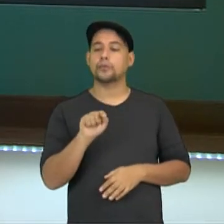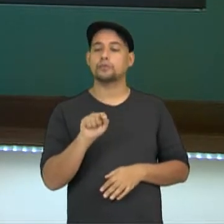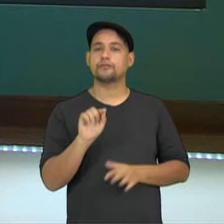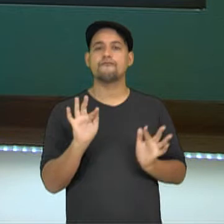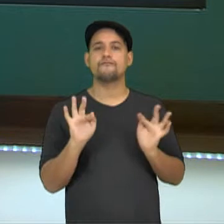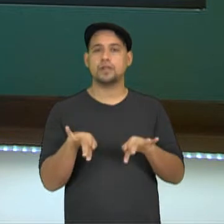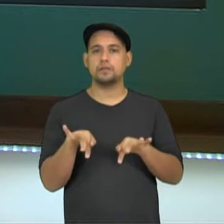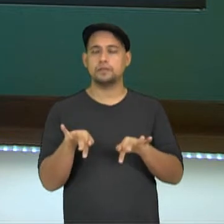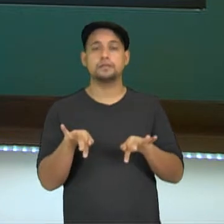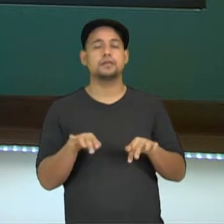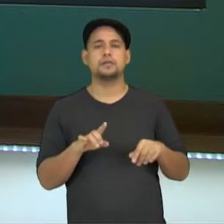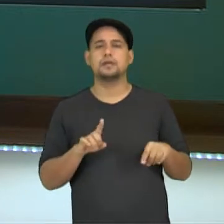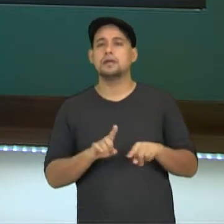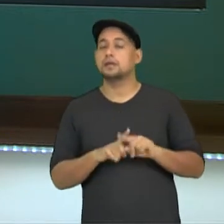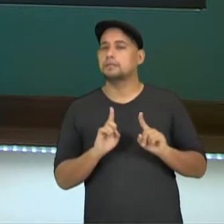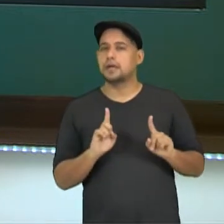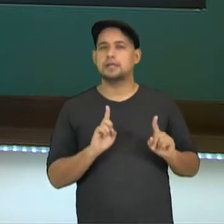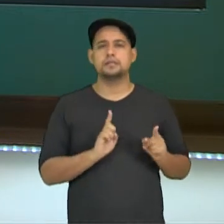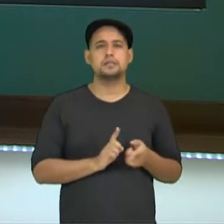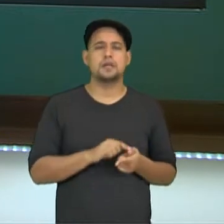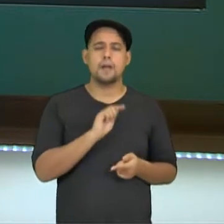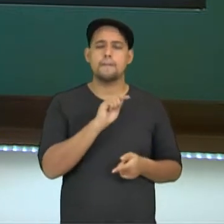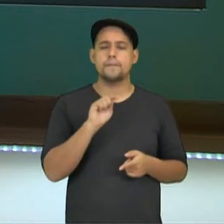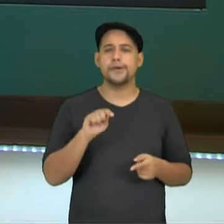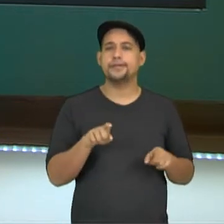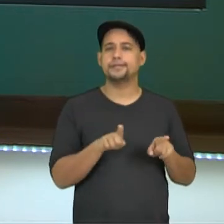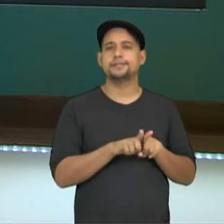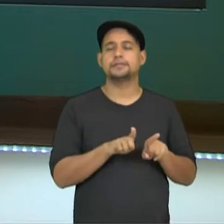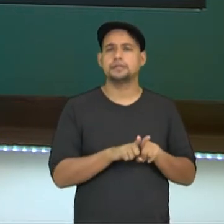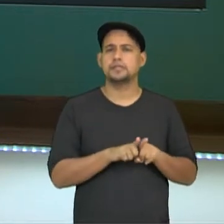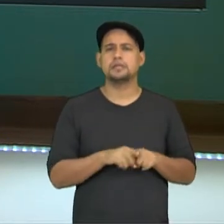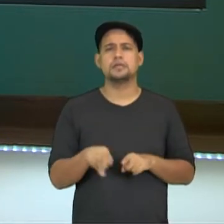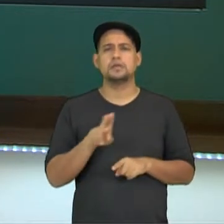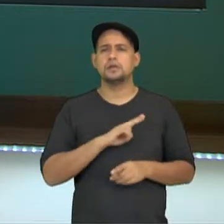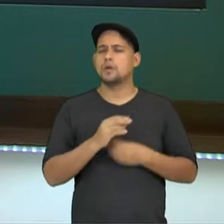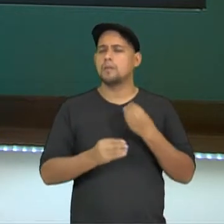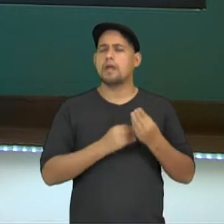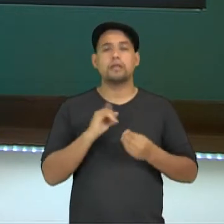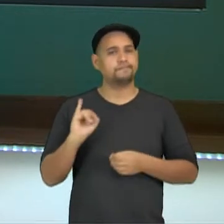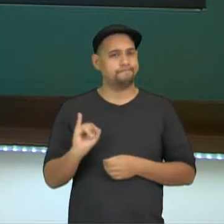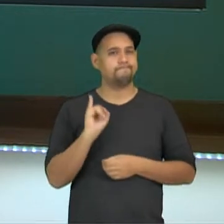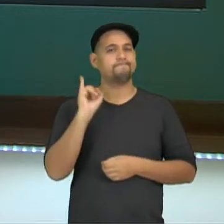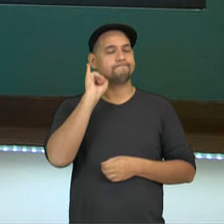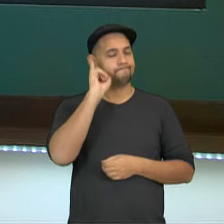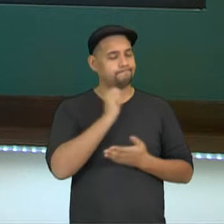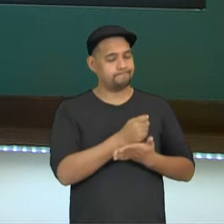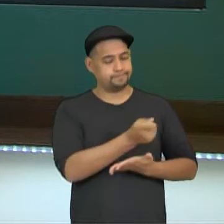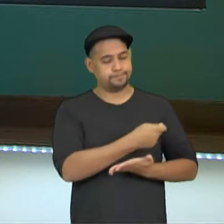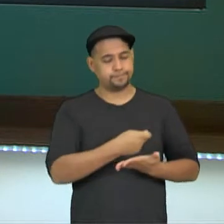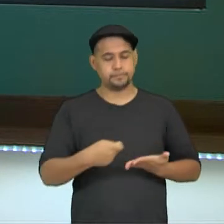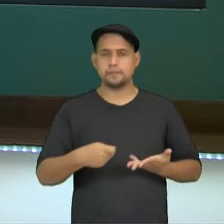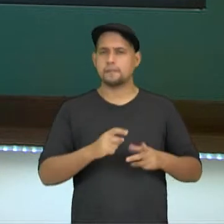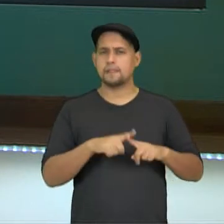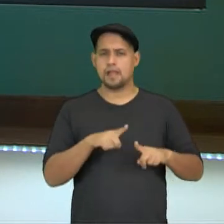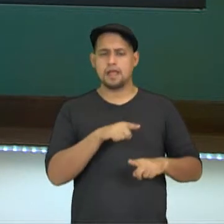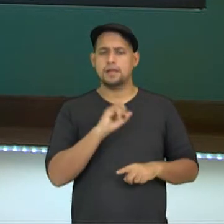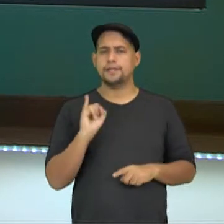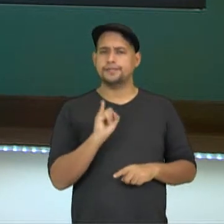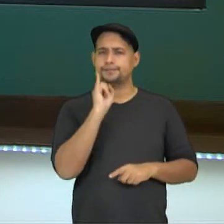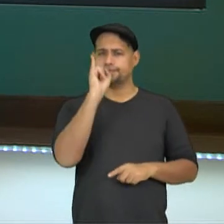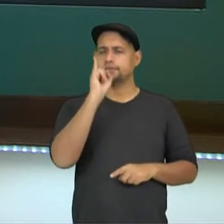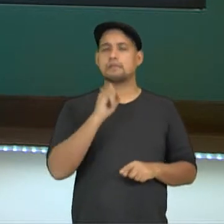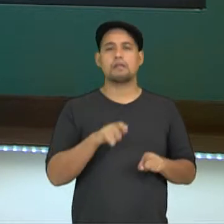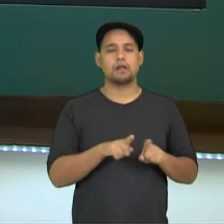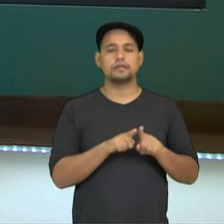final. Então, os pontos, né, a pontuação na língua portuguesa, ela é muito importante no momento da escrita. Então, é importante que vocês